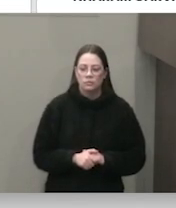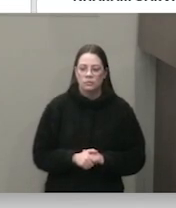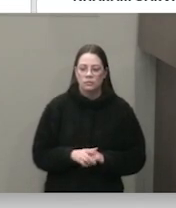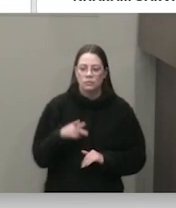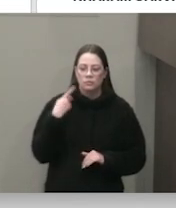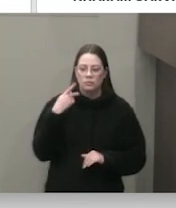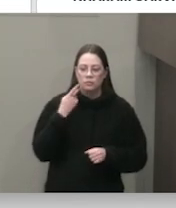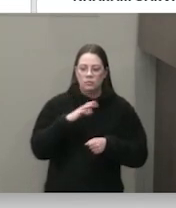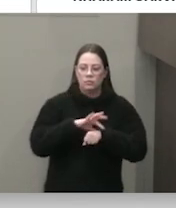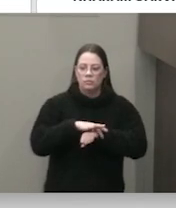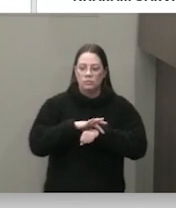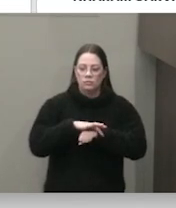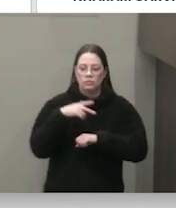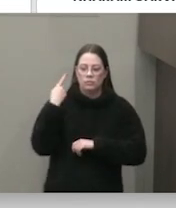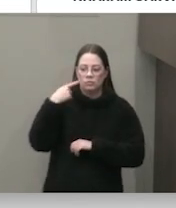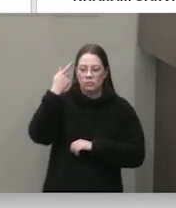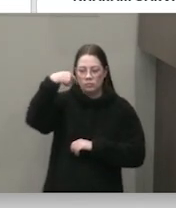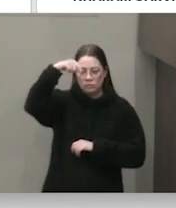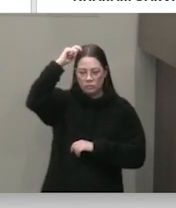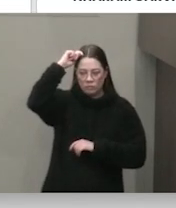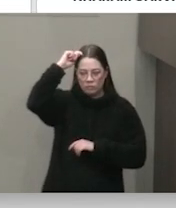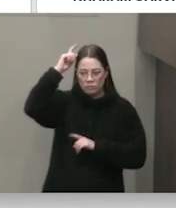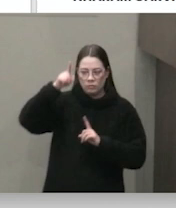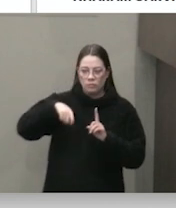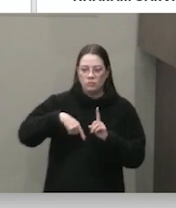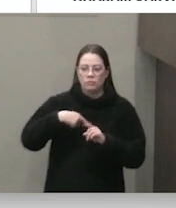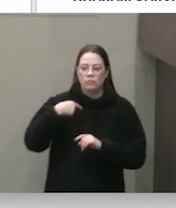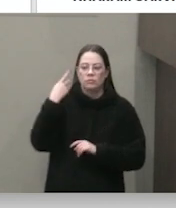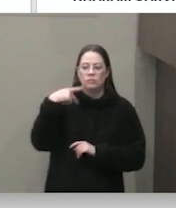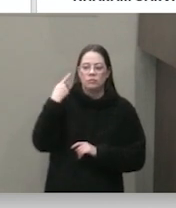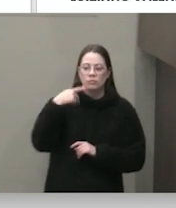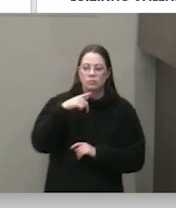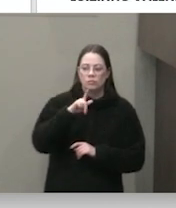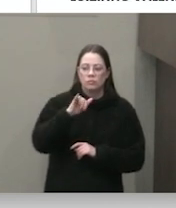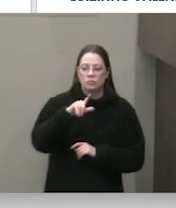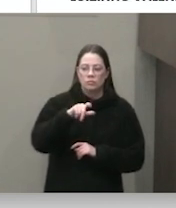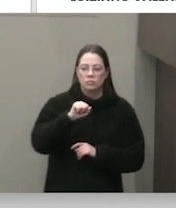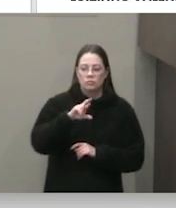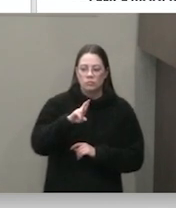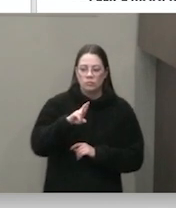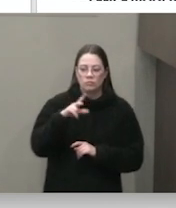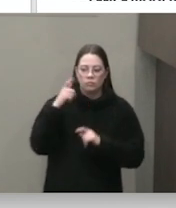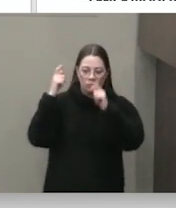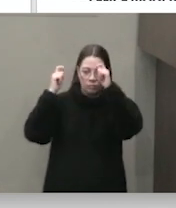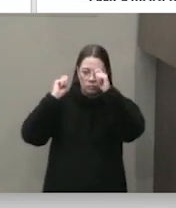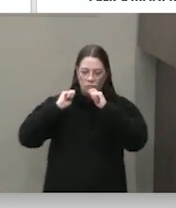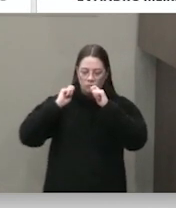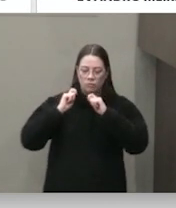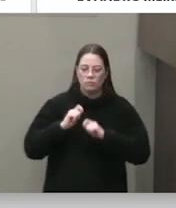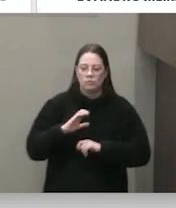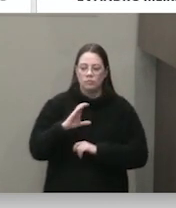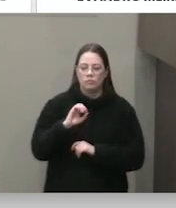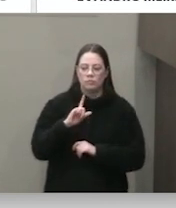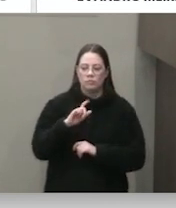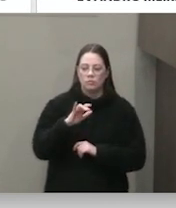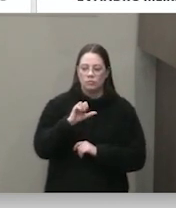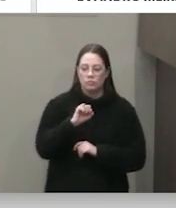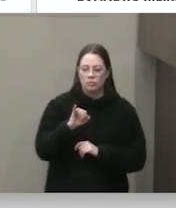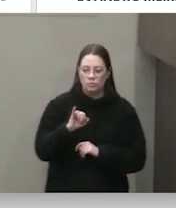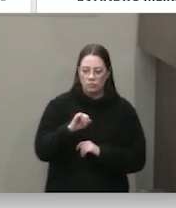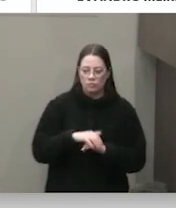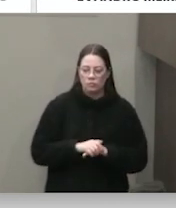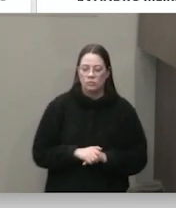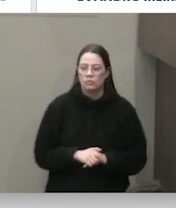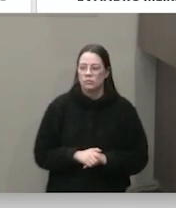Vereador Ariel. Mais alguém? Oi. Vou falar, vereador Colucci. Também